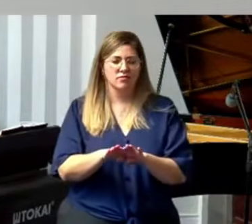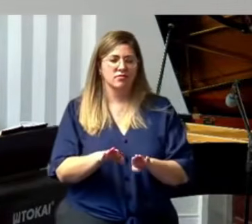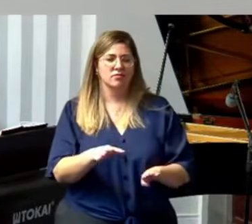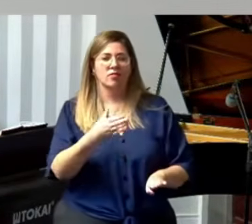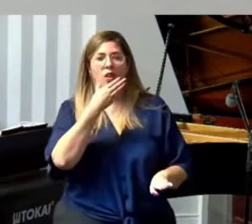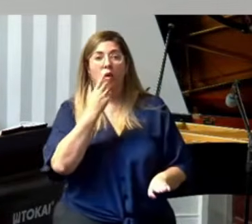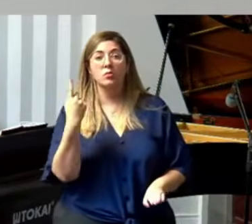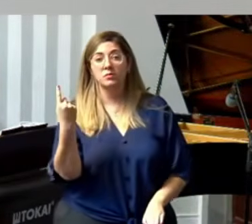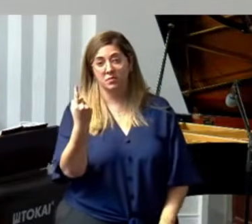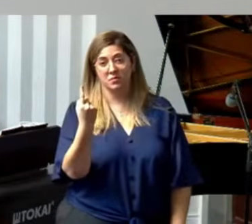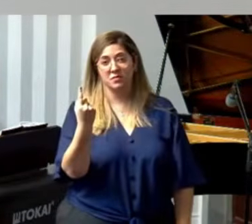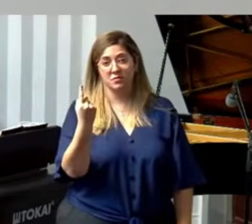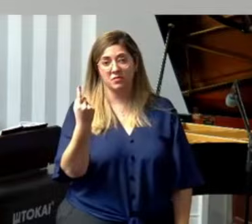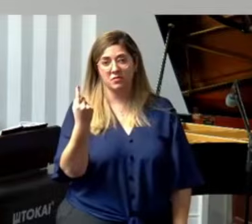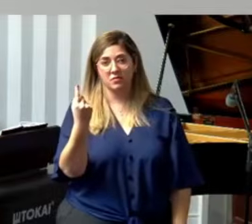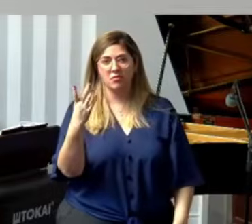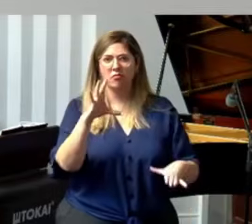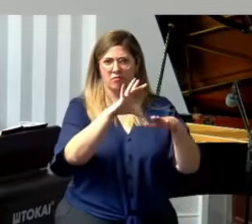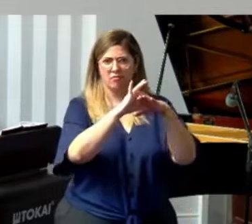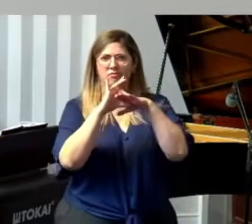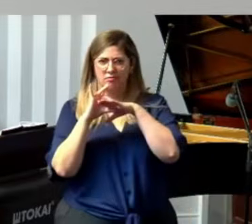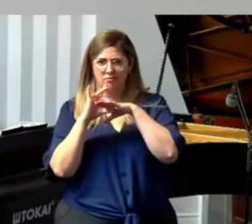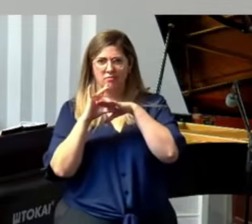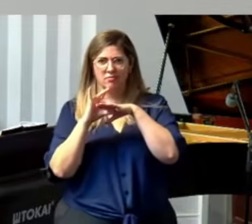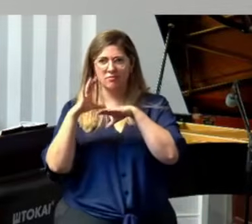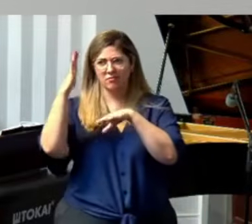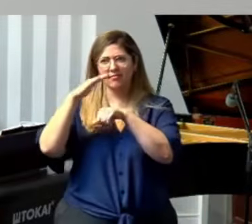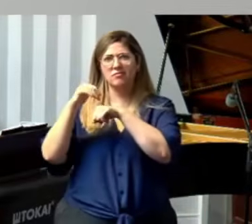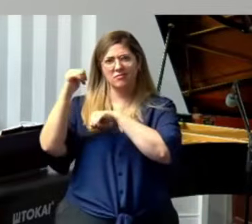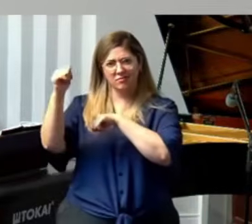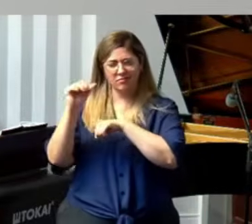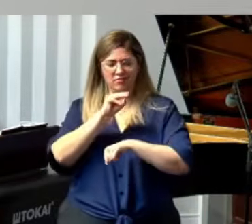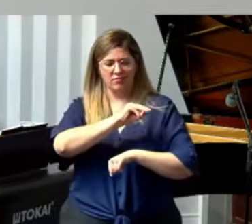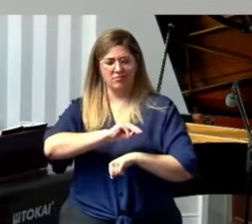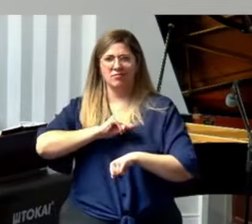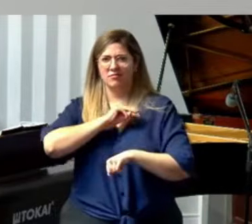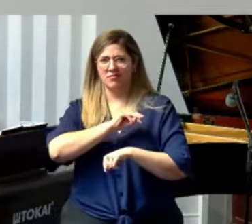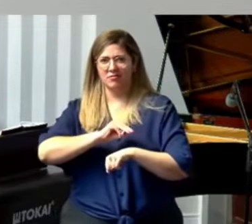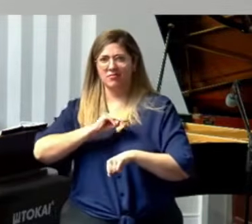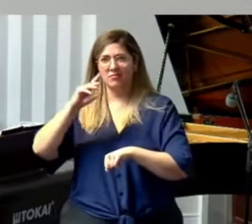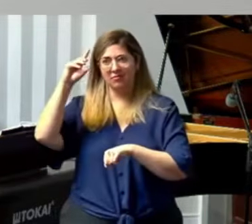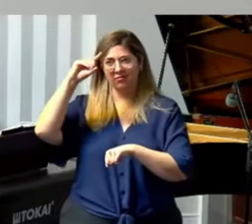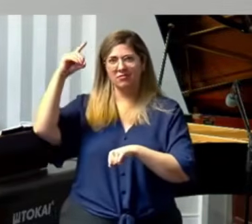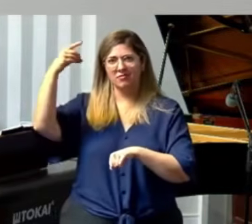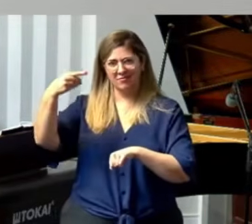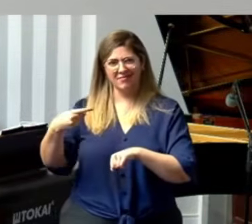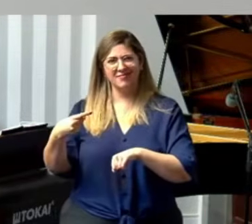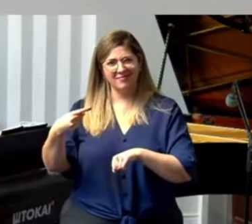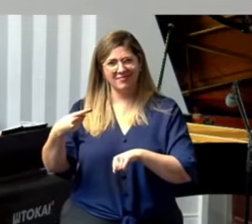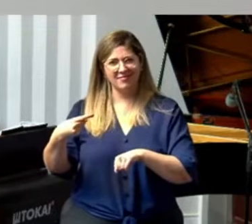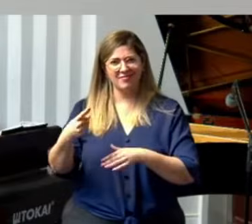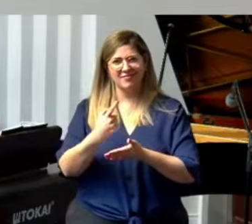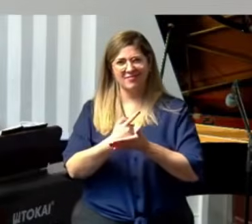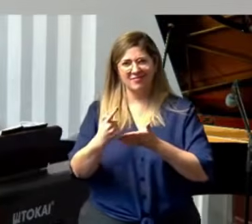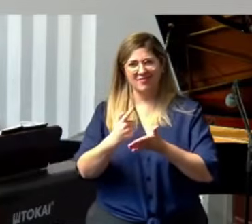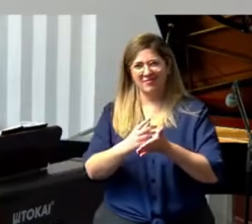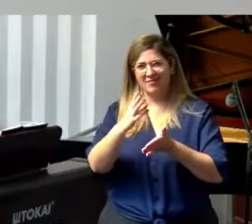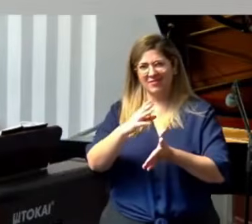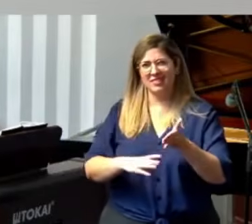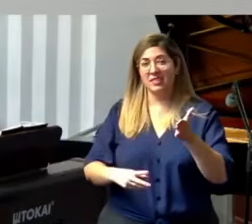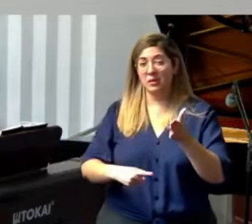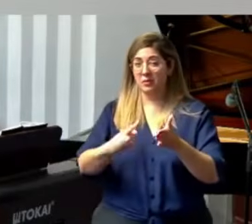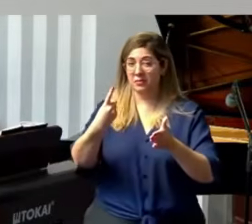aqui está sendo representado por aquele que é o cabeça, aquele que foi dado a missão inicial, quando em Gênesis 1, 26, o Senhor